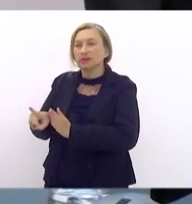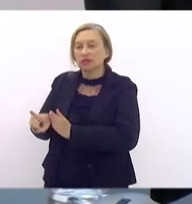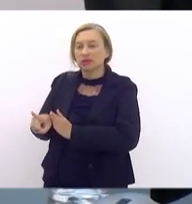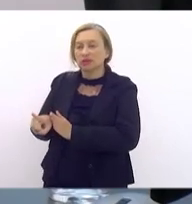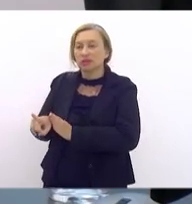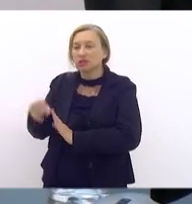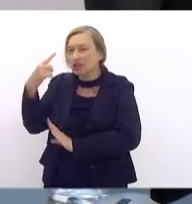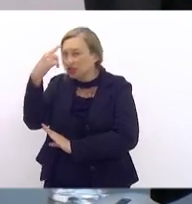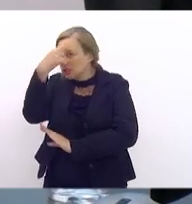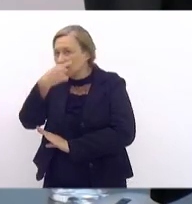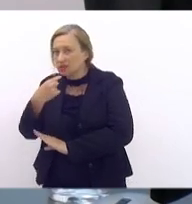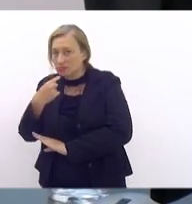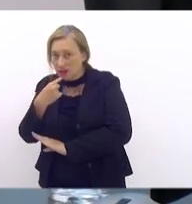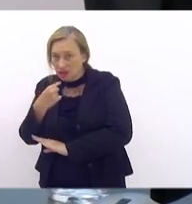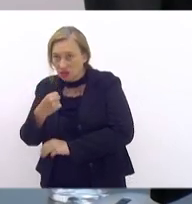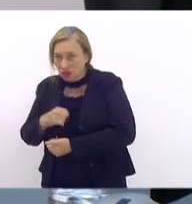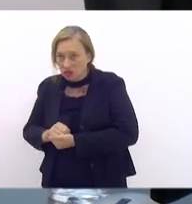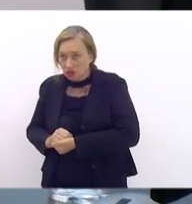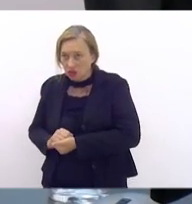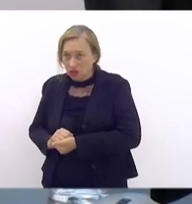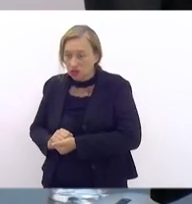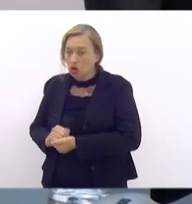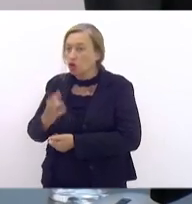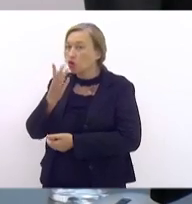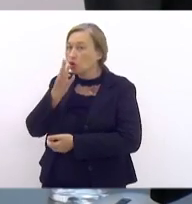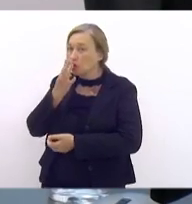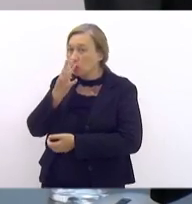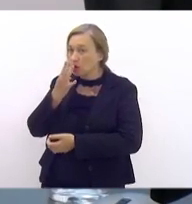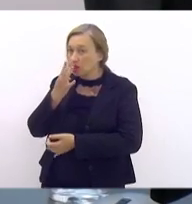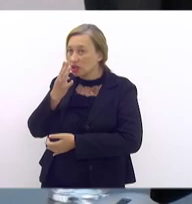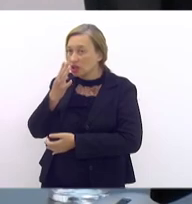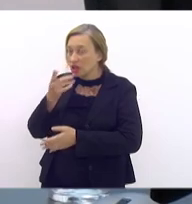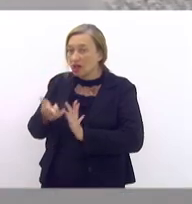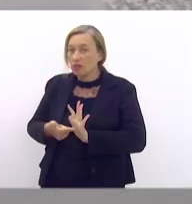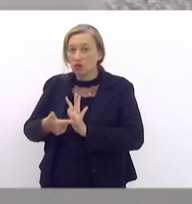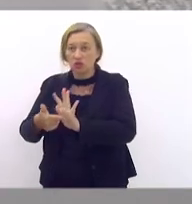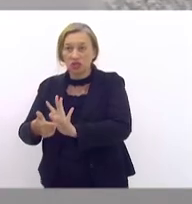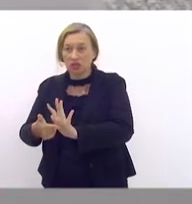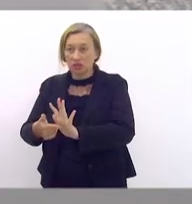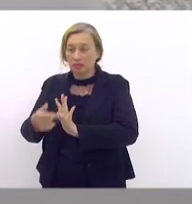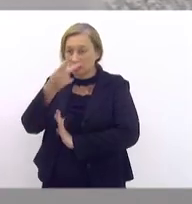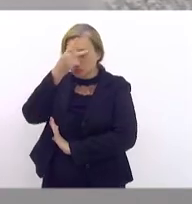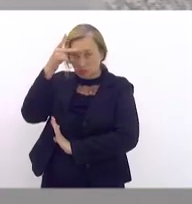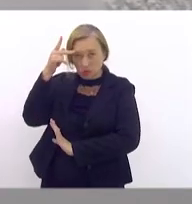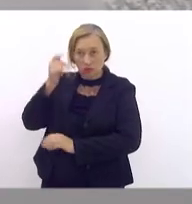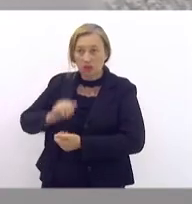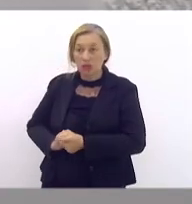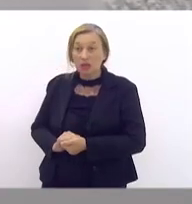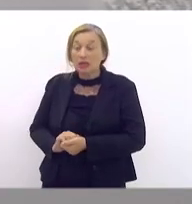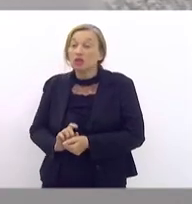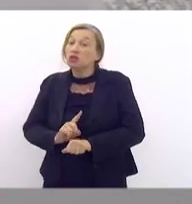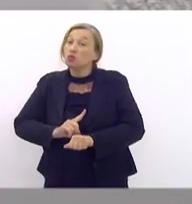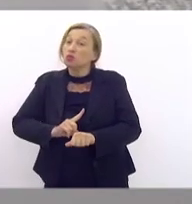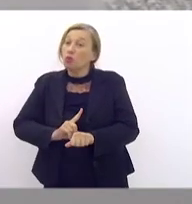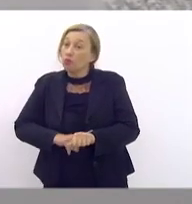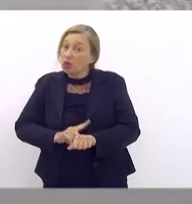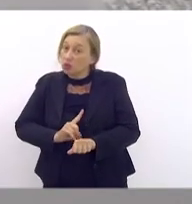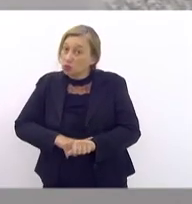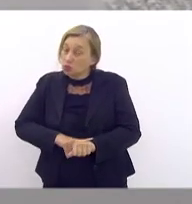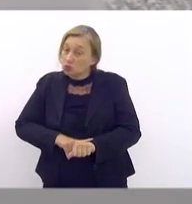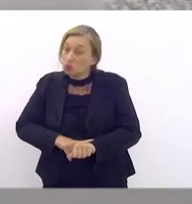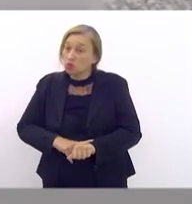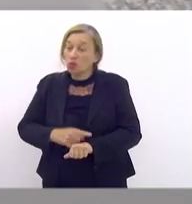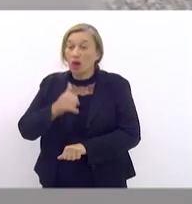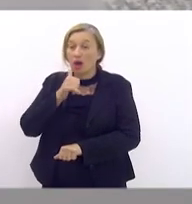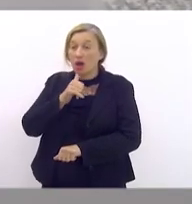imagens eh coloridas eram exibidas paraas pessoas e naquele momento a